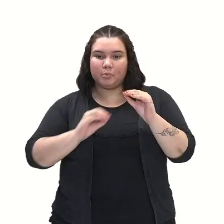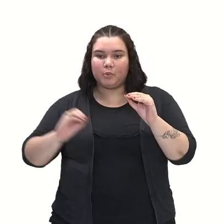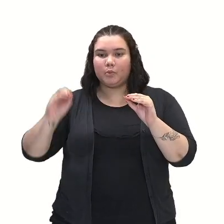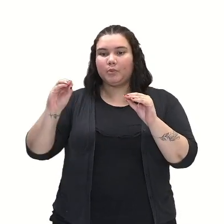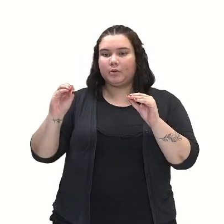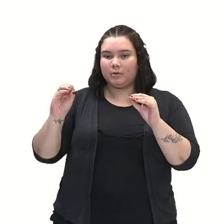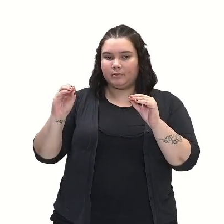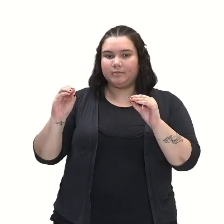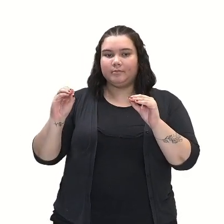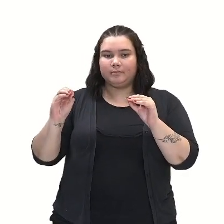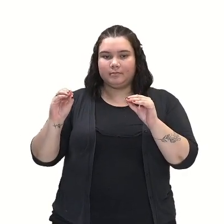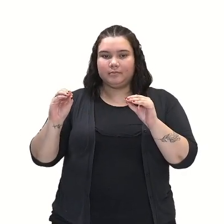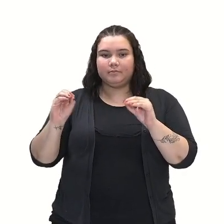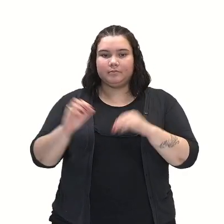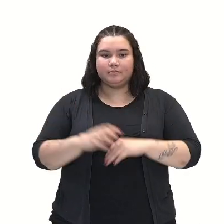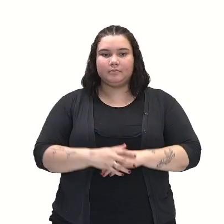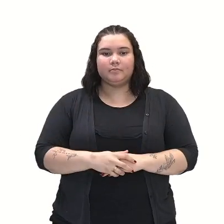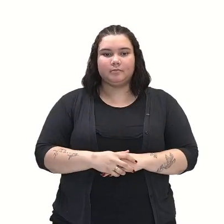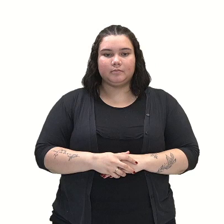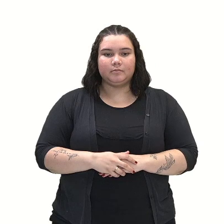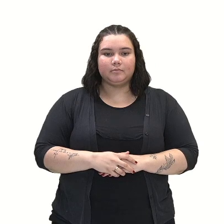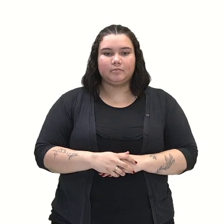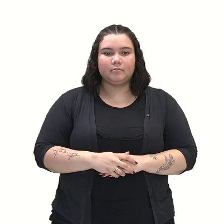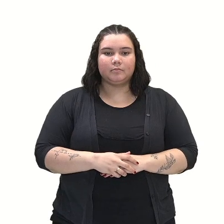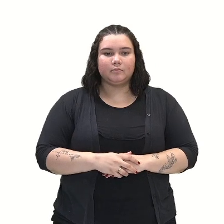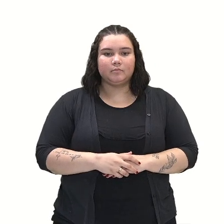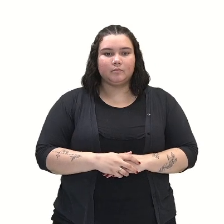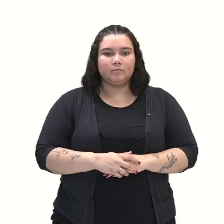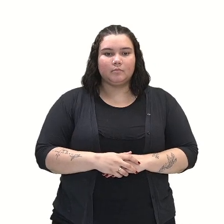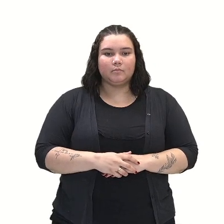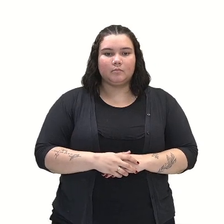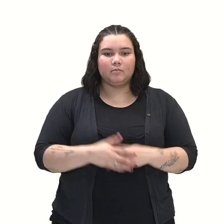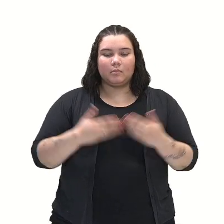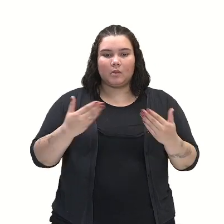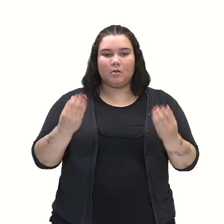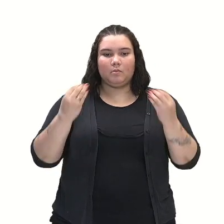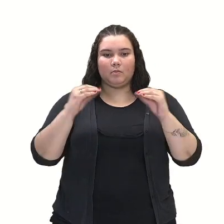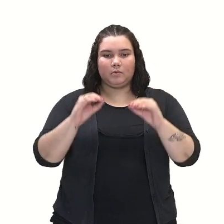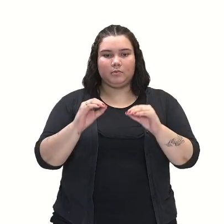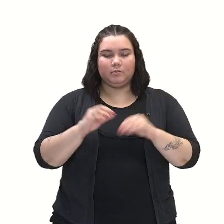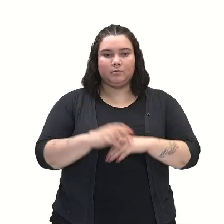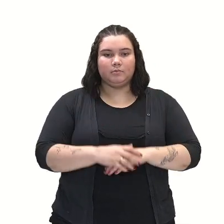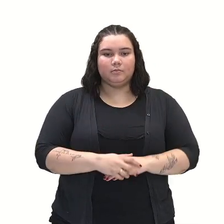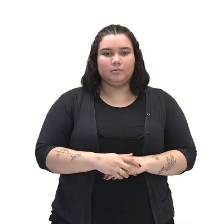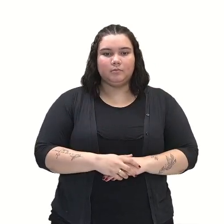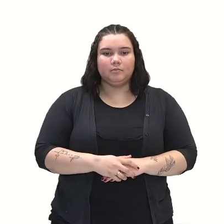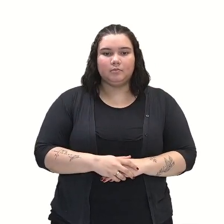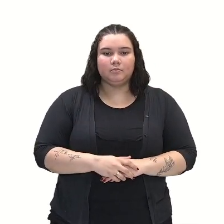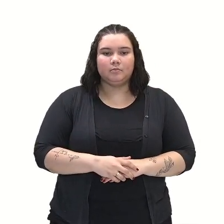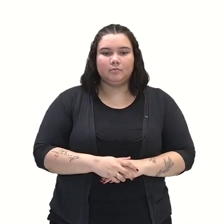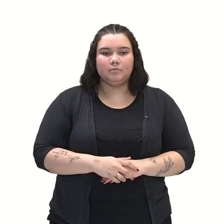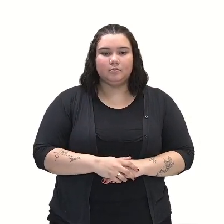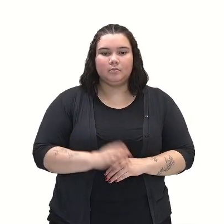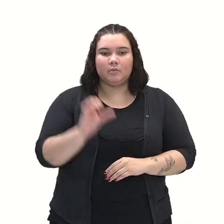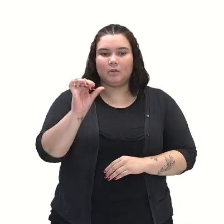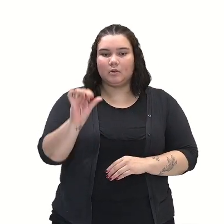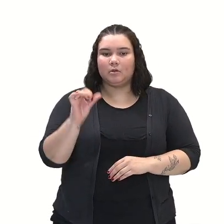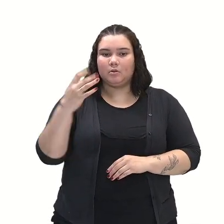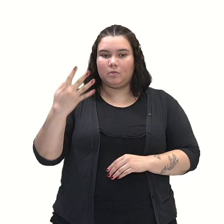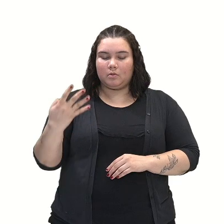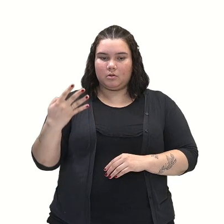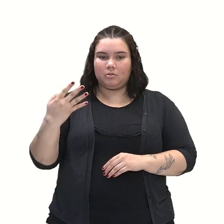primeiro membro da minha equação, tá? Vamos escrever de outra forma, que eu vou colocar assim, ó,